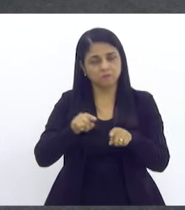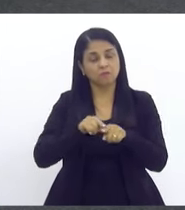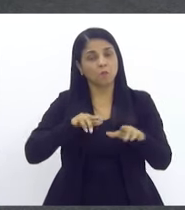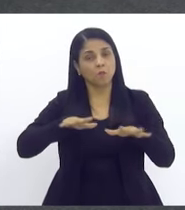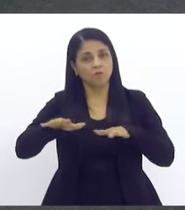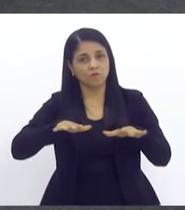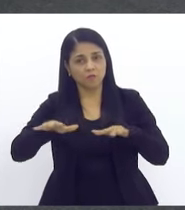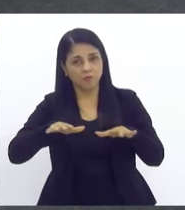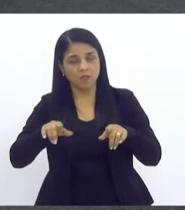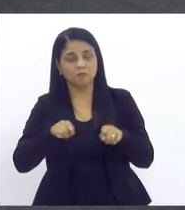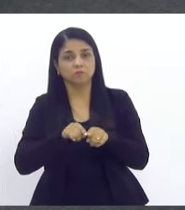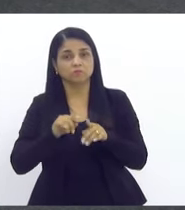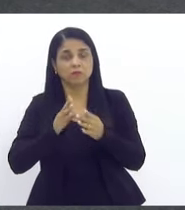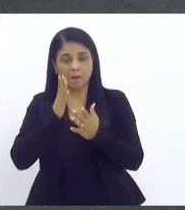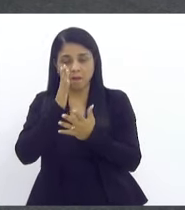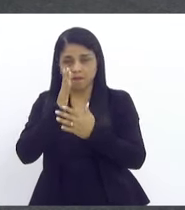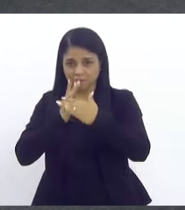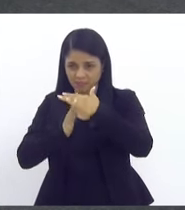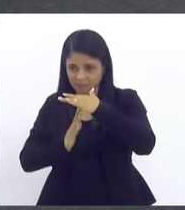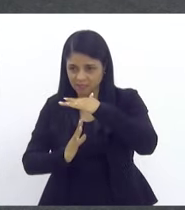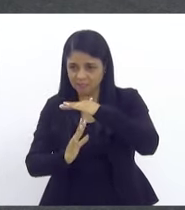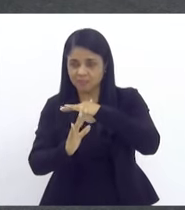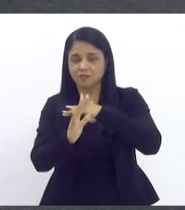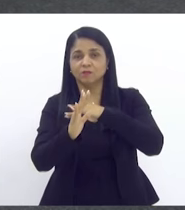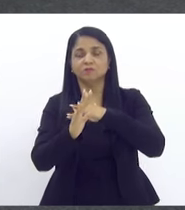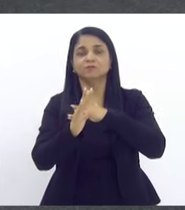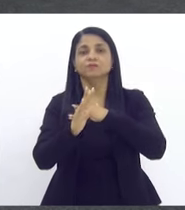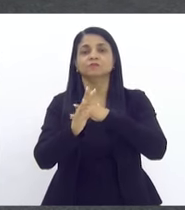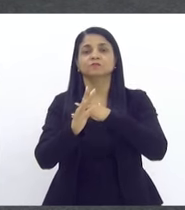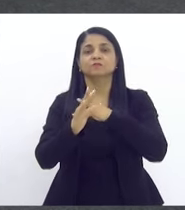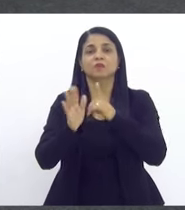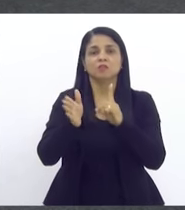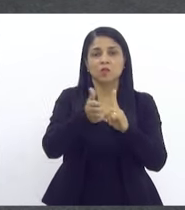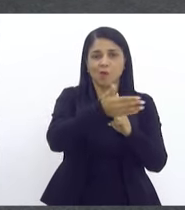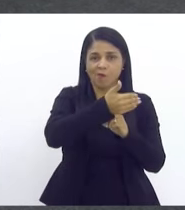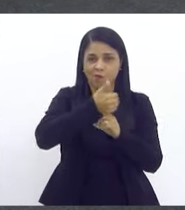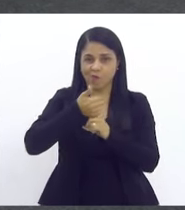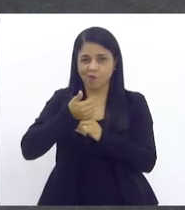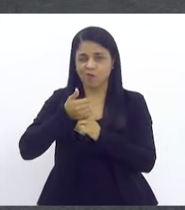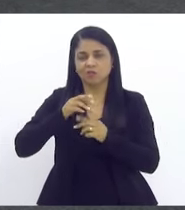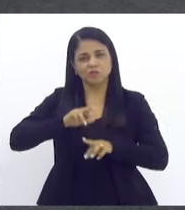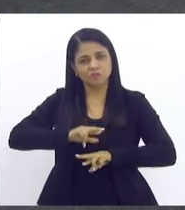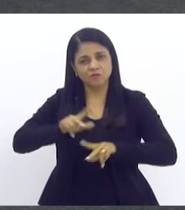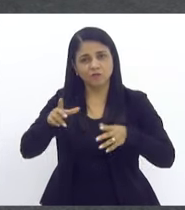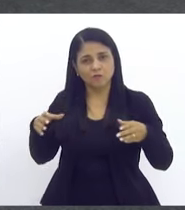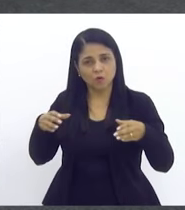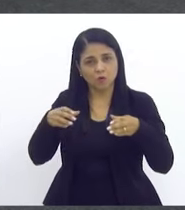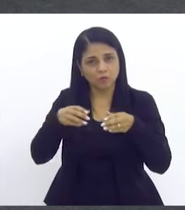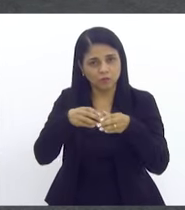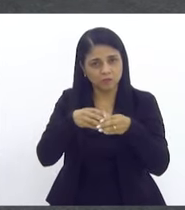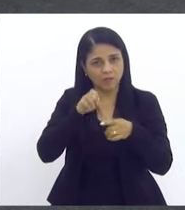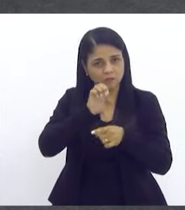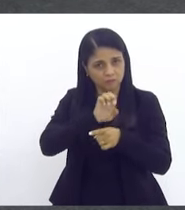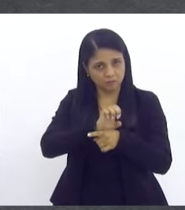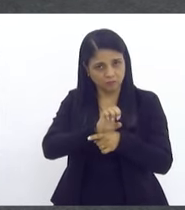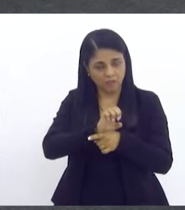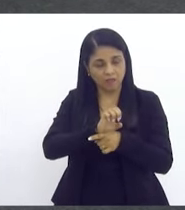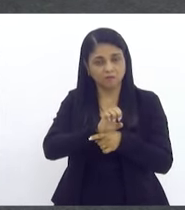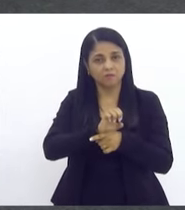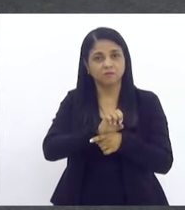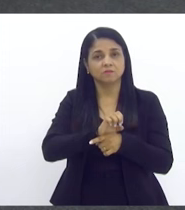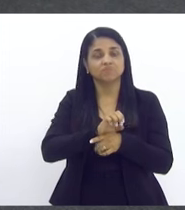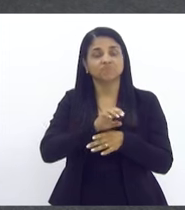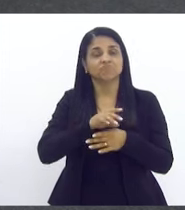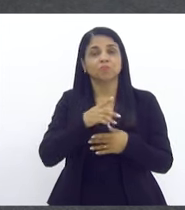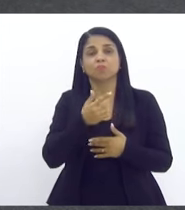movimentos que cuidam da migração e do refúgio das mais diferentes comunidades no nosso Estado. Por vezes, por ausência do